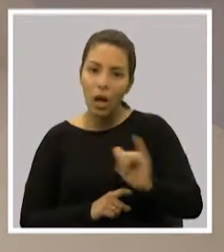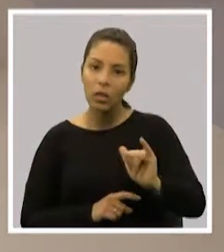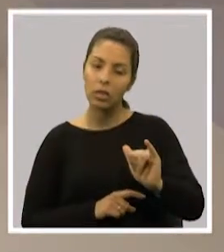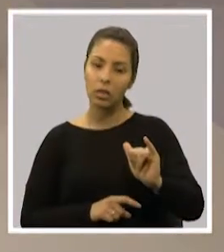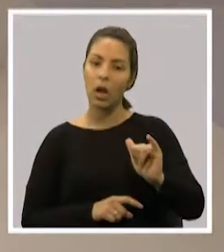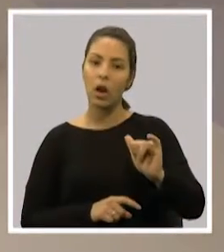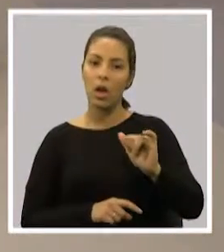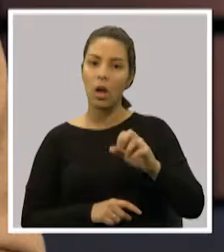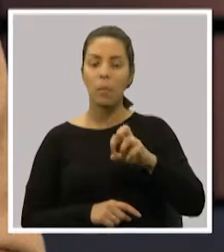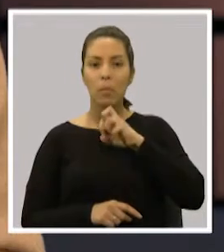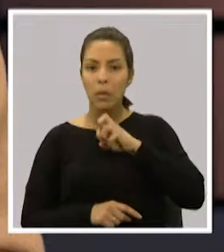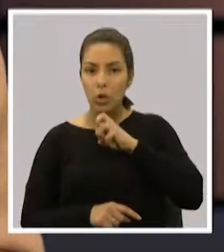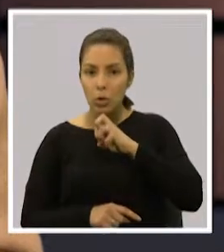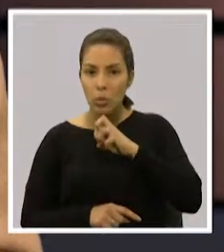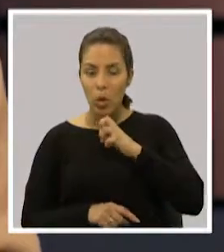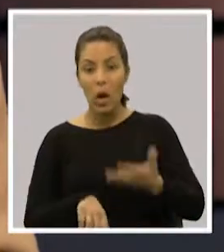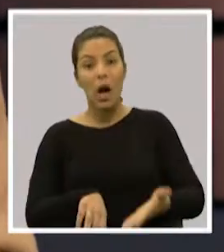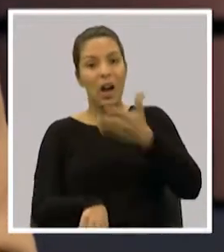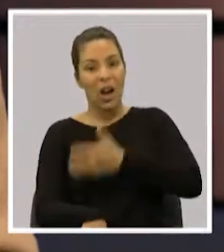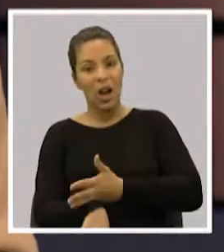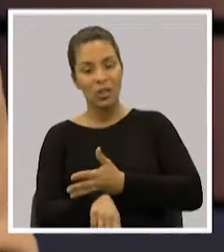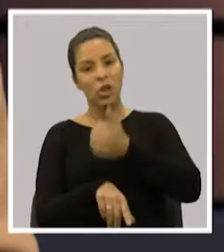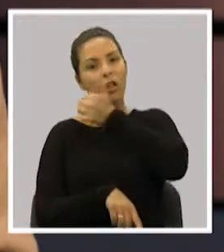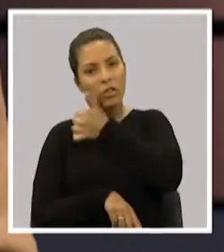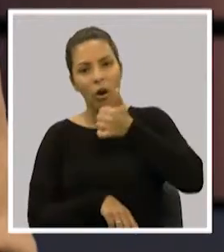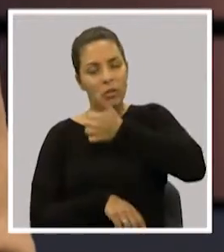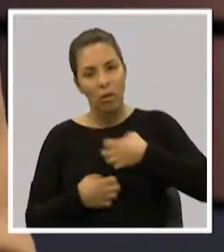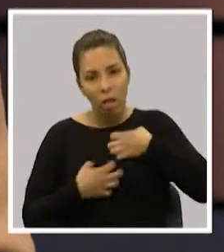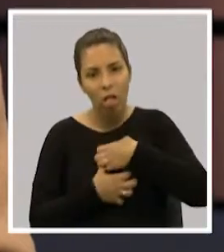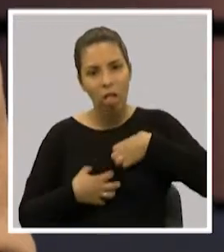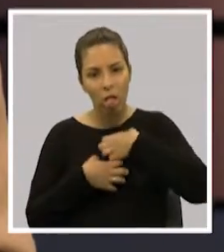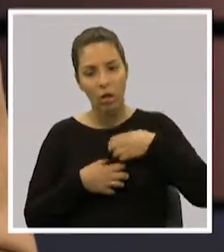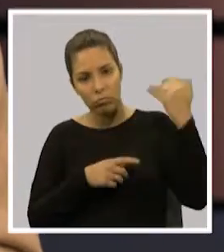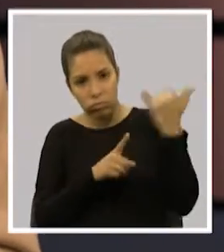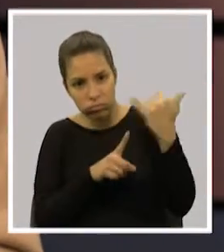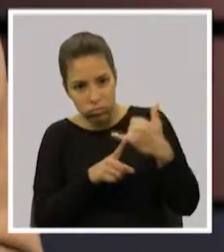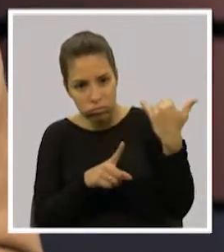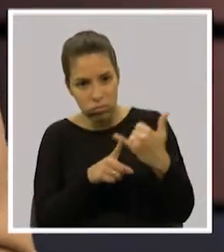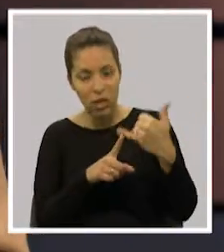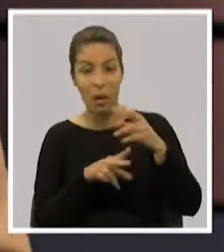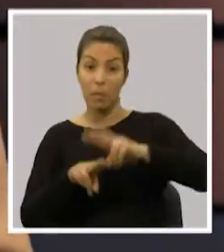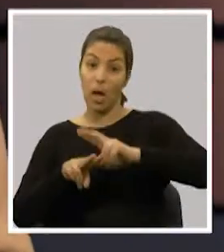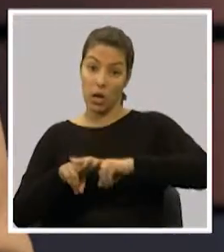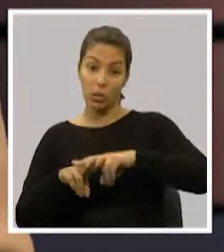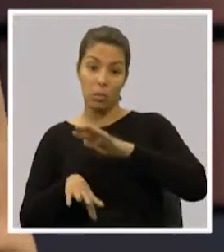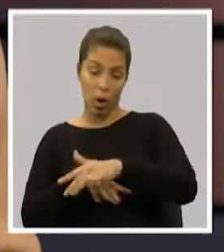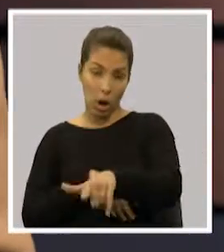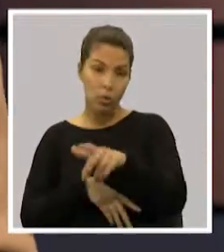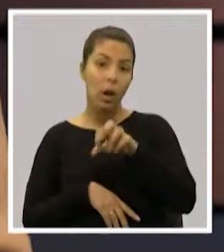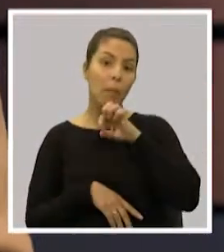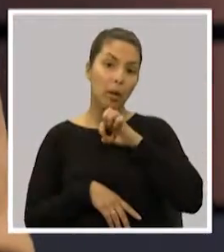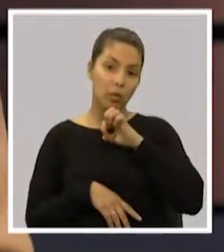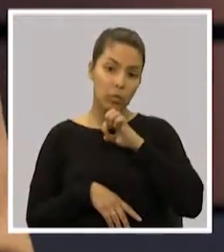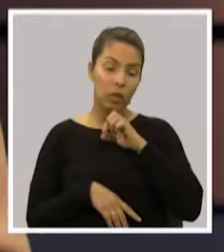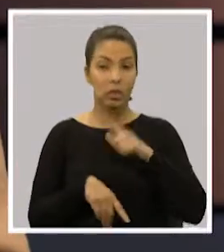beatificar um bispo que tinha sido torturado e tinha sofrido na prisão por causa de